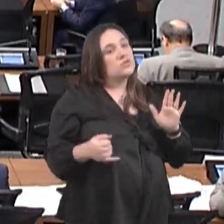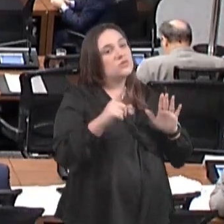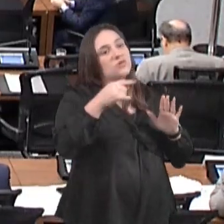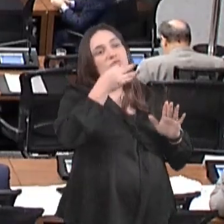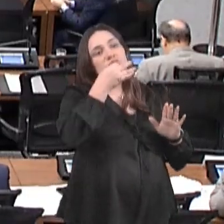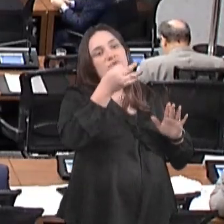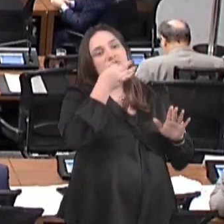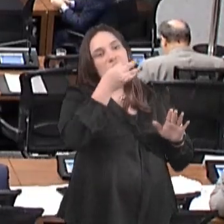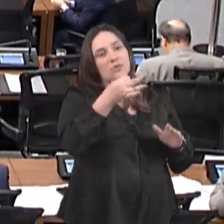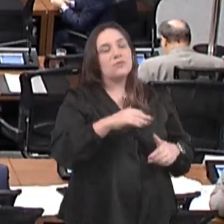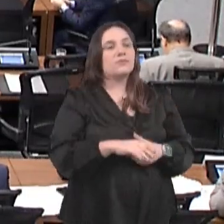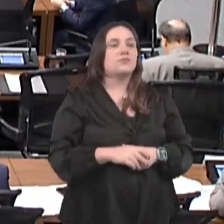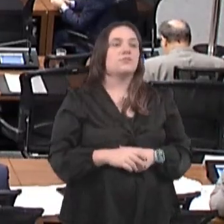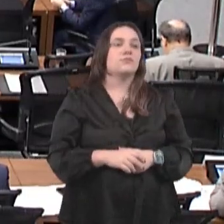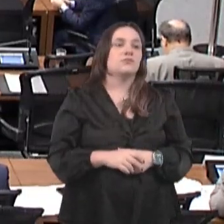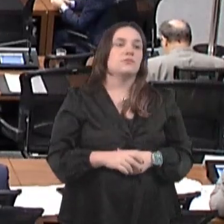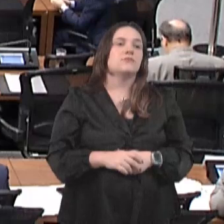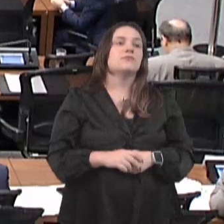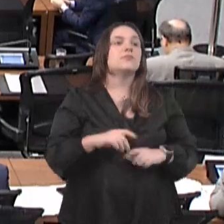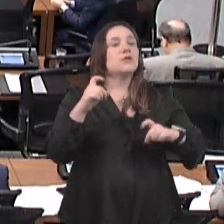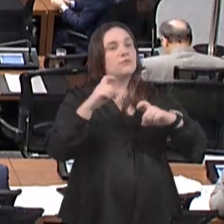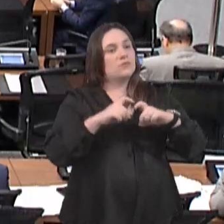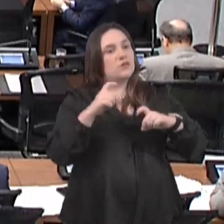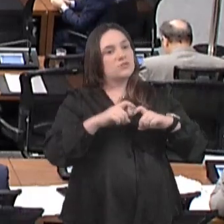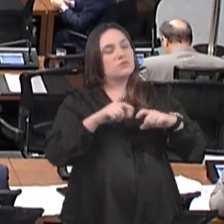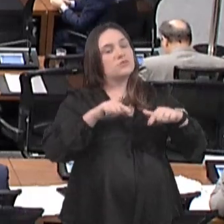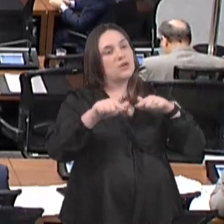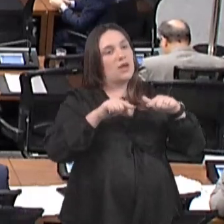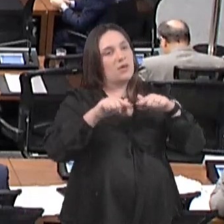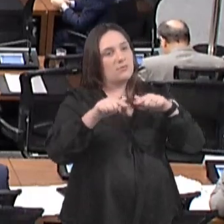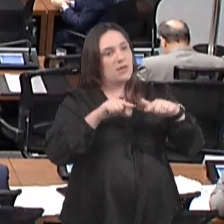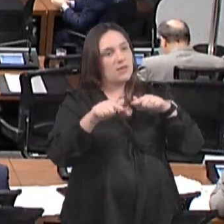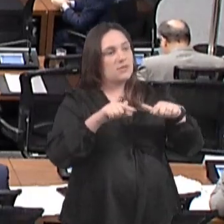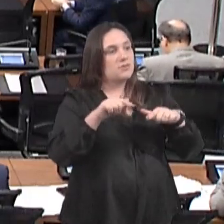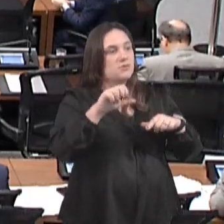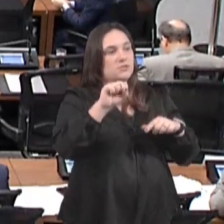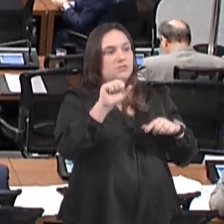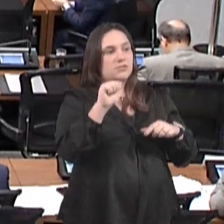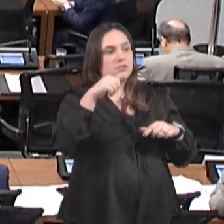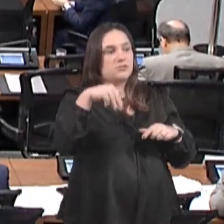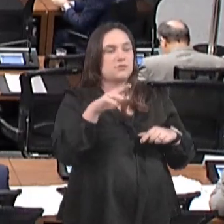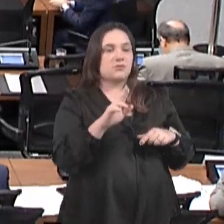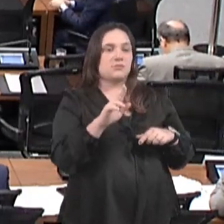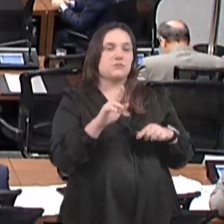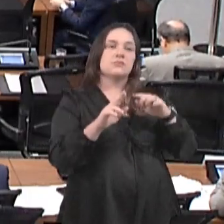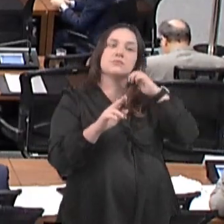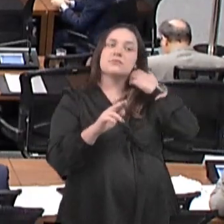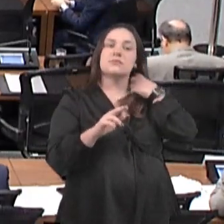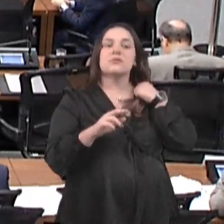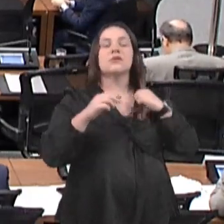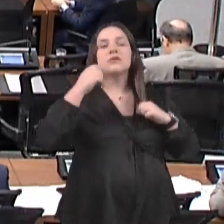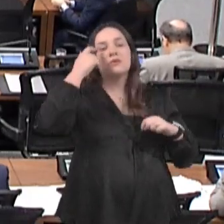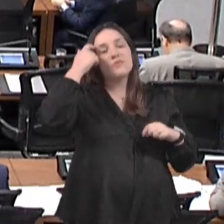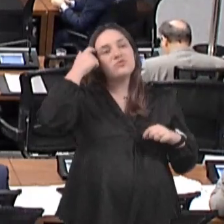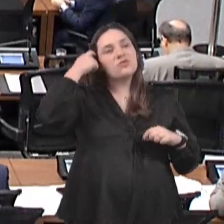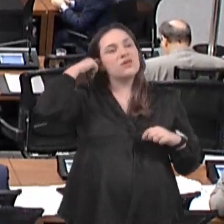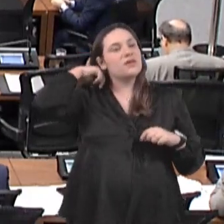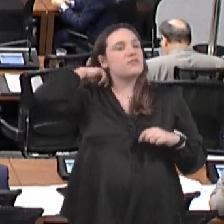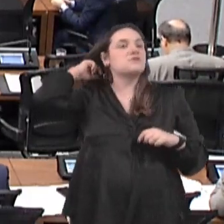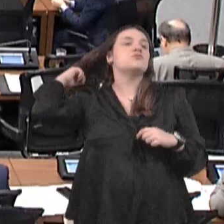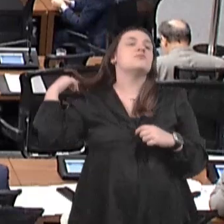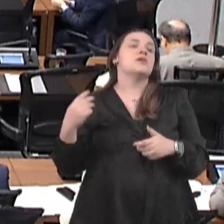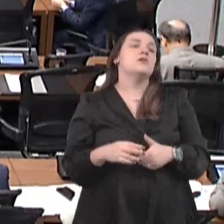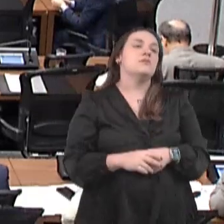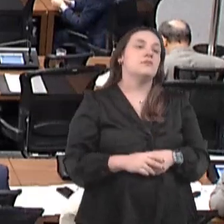sugestão de médicos que trabalham no SAMU e com casos concretos de